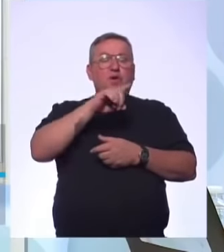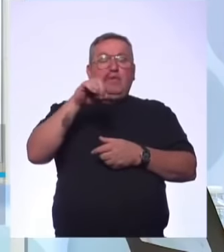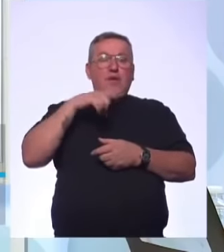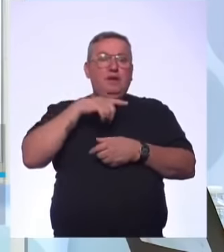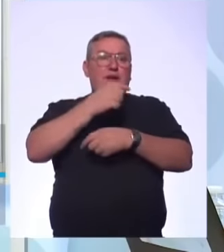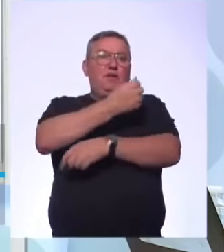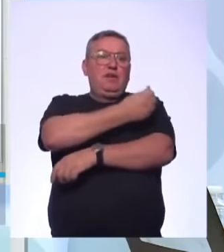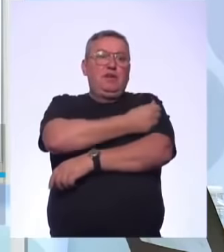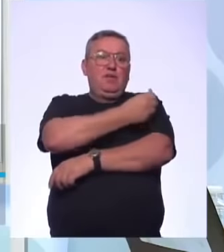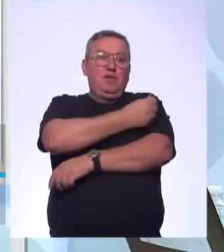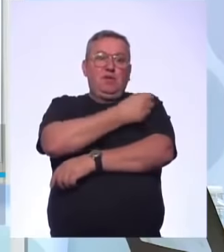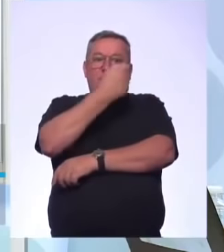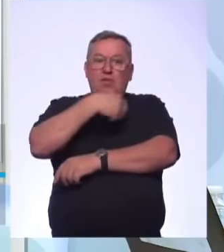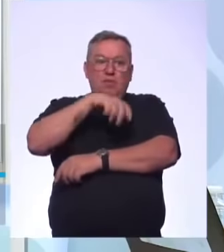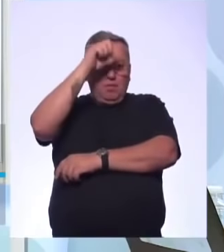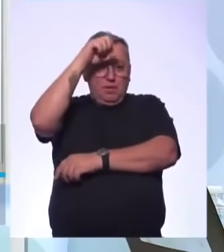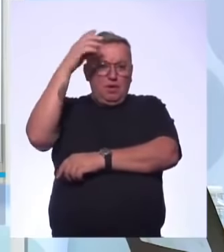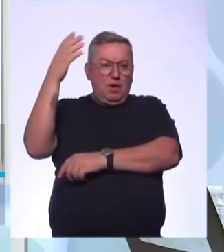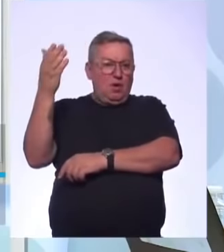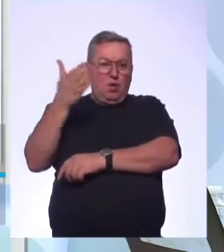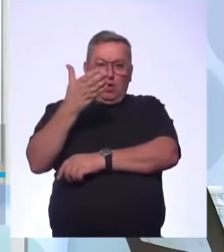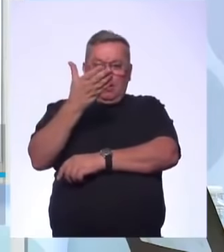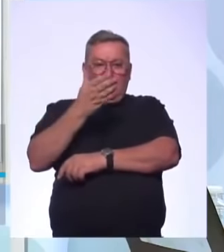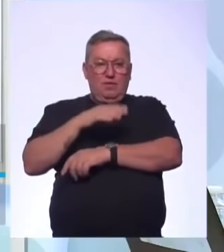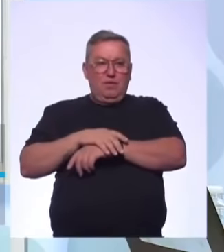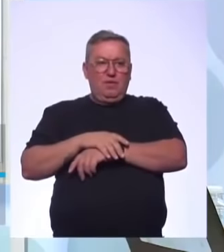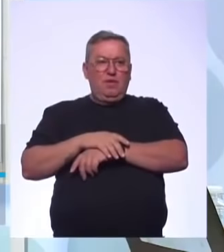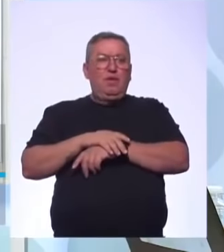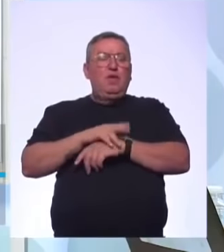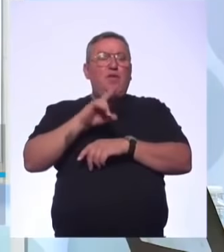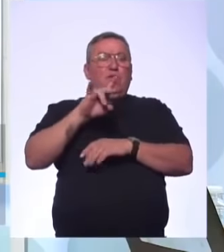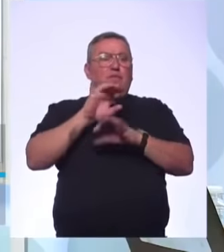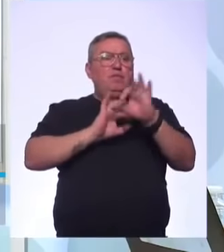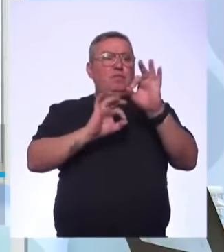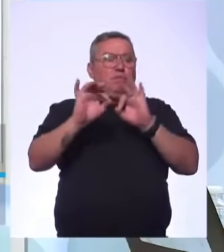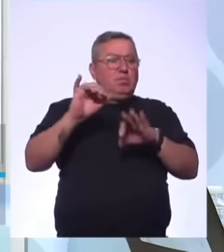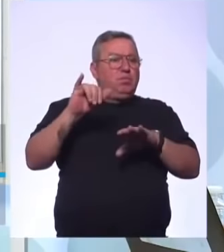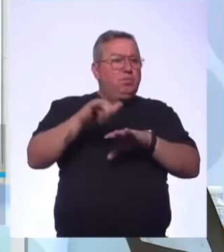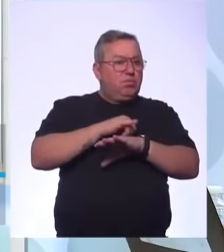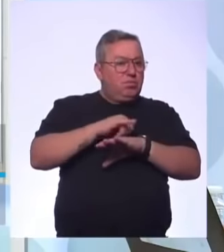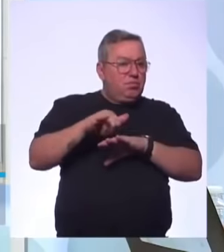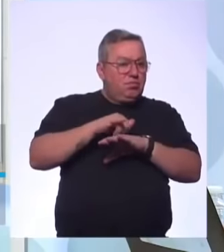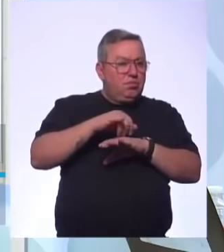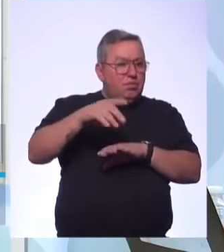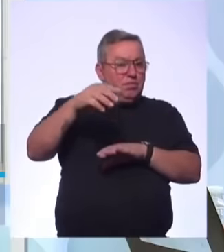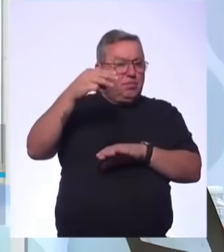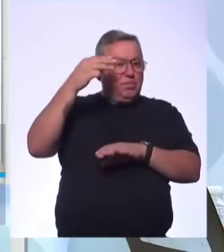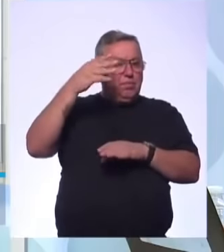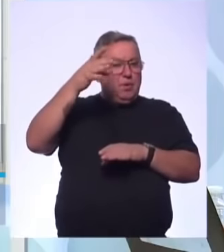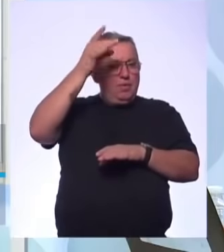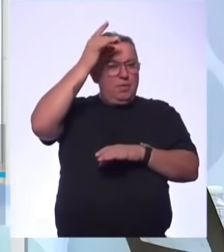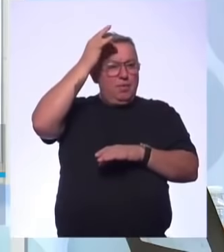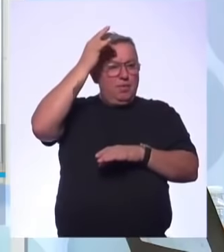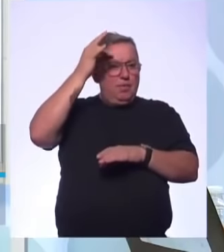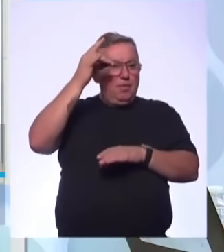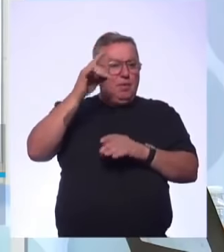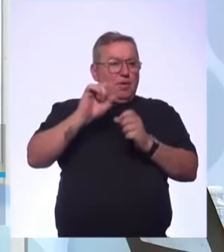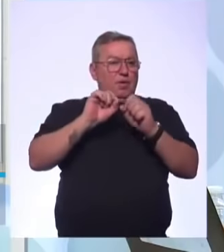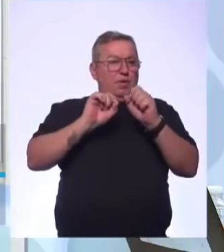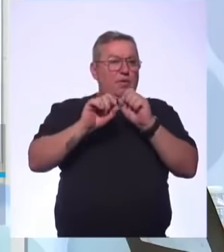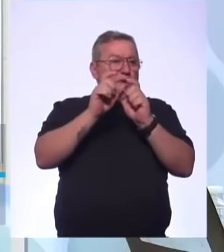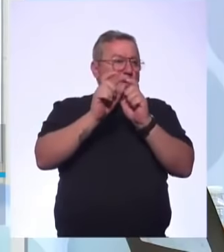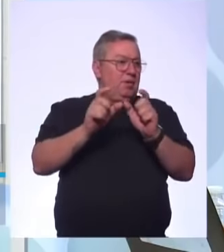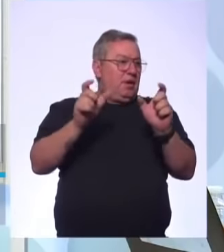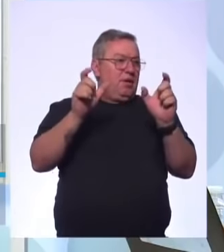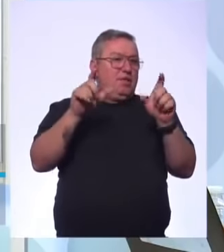6º ano, você não precisa aprender isso, né? A gente vai arranjar uma estratégia aí para a memorização. Então, você escreve lá em cima daquela